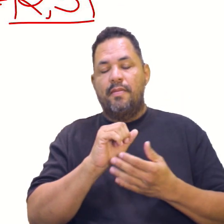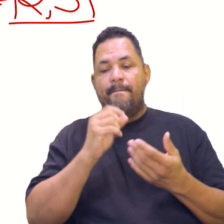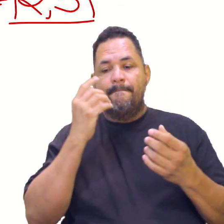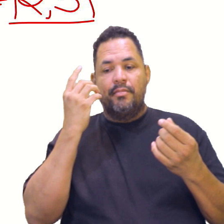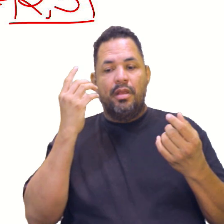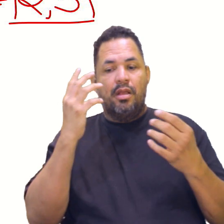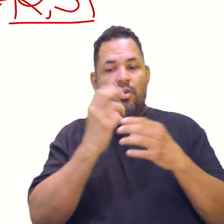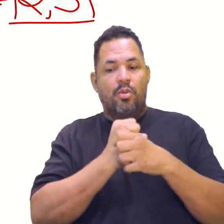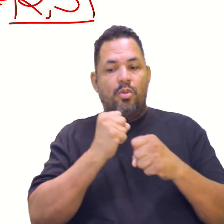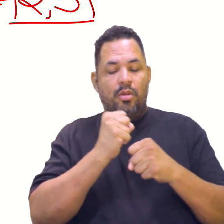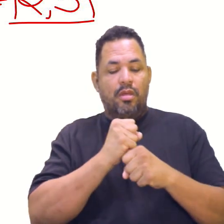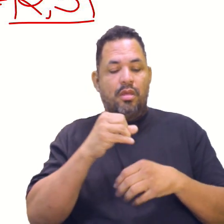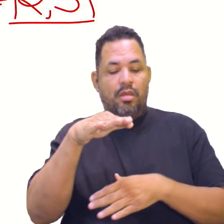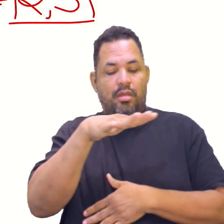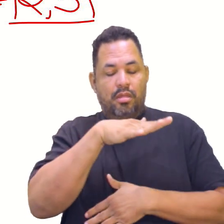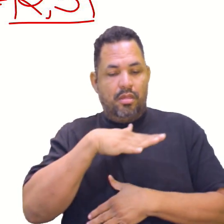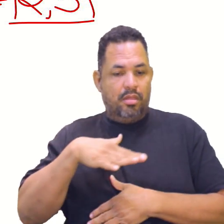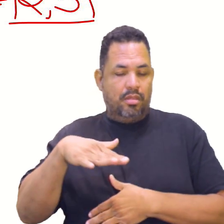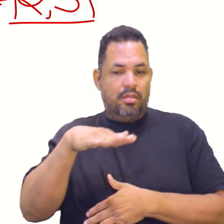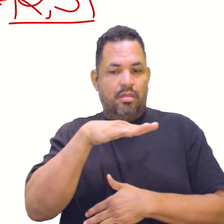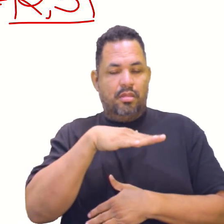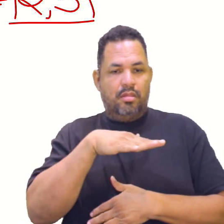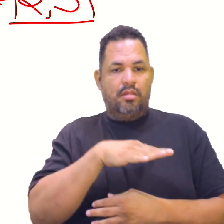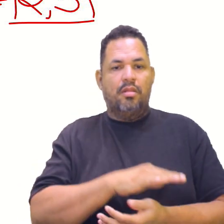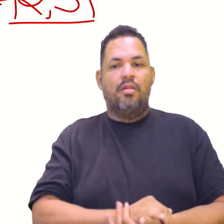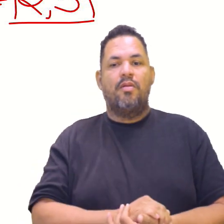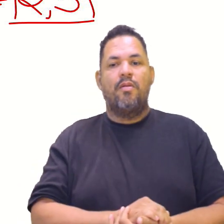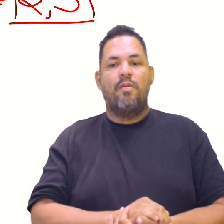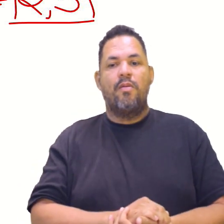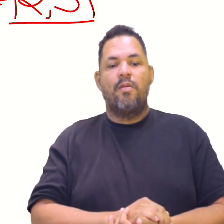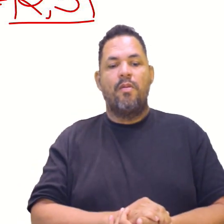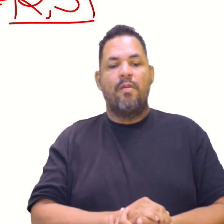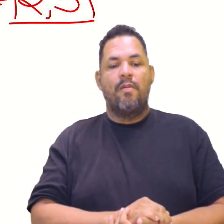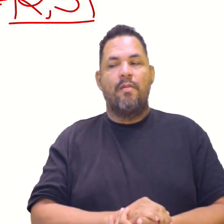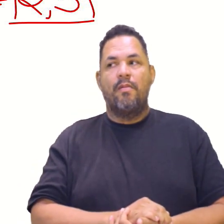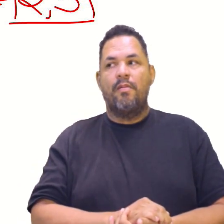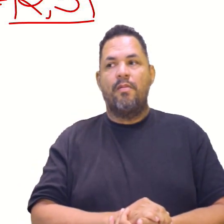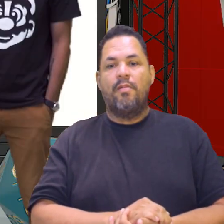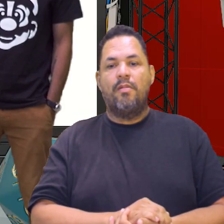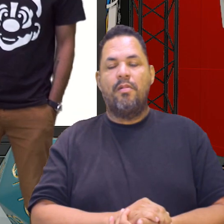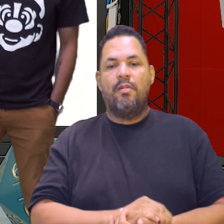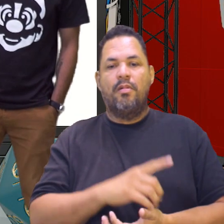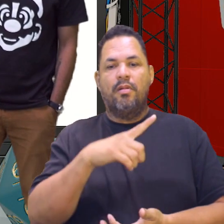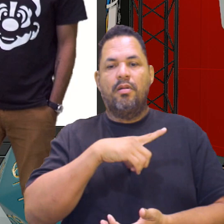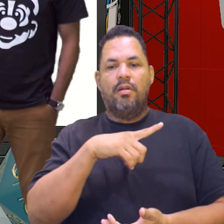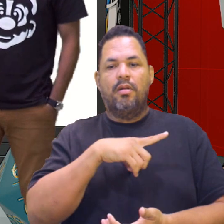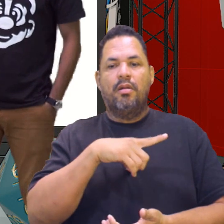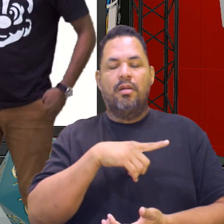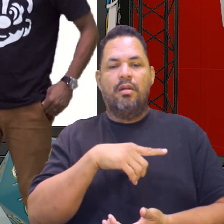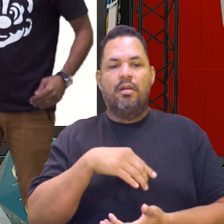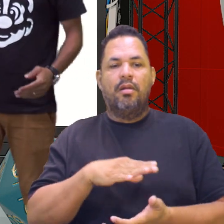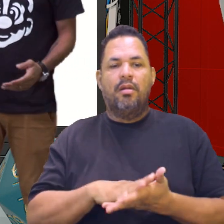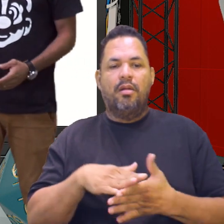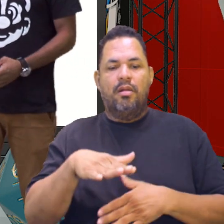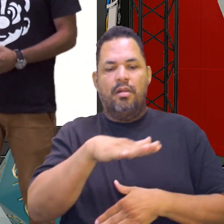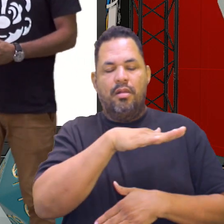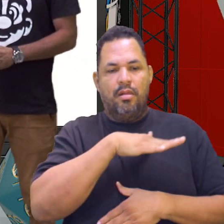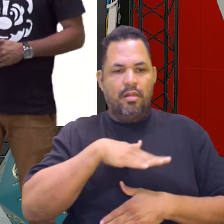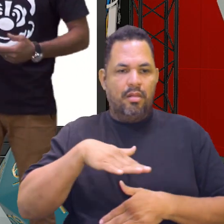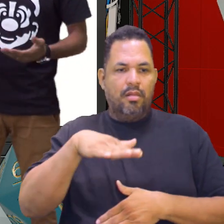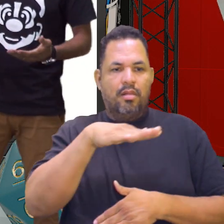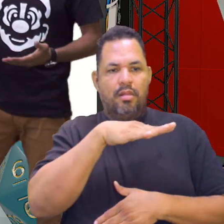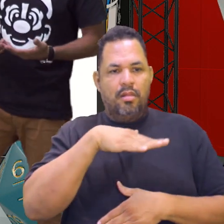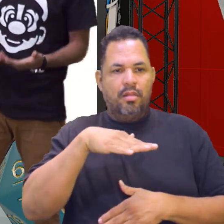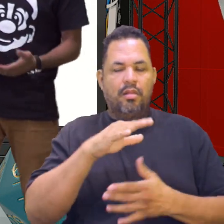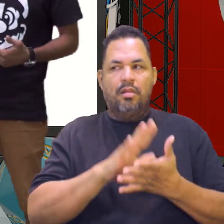querendo a área. Perfeito. Certo? Vamos lá aqui? E aqui nós temos a área, as coordenadas,